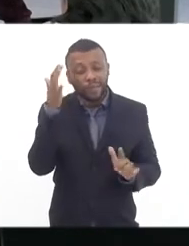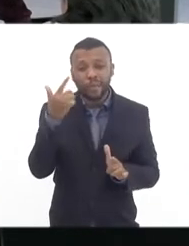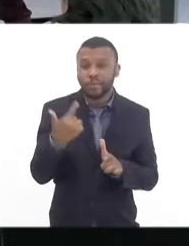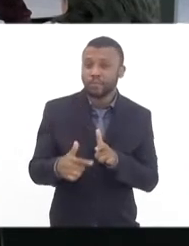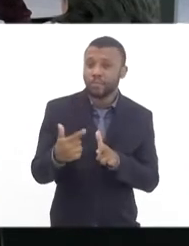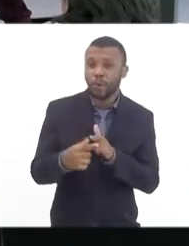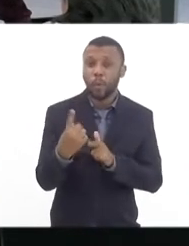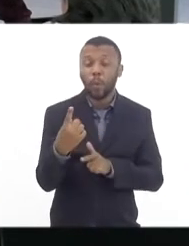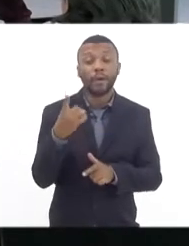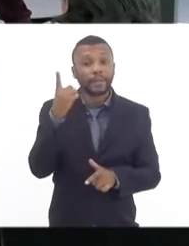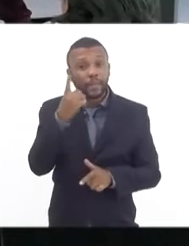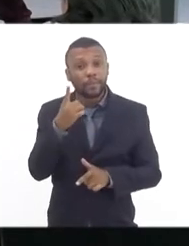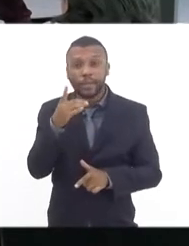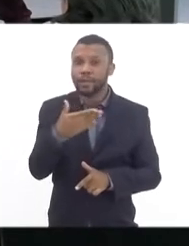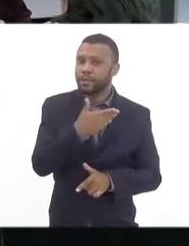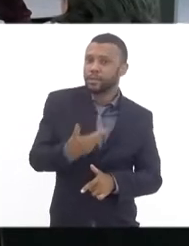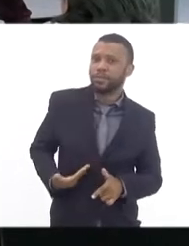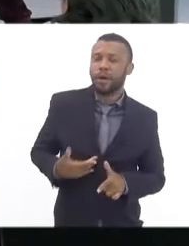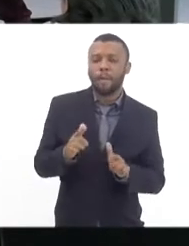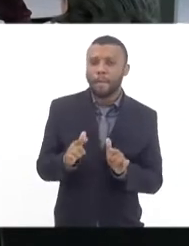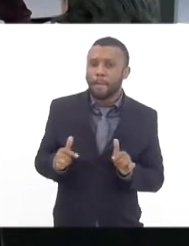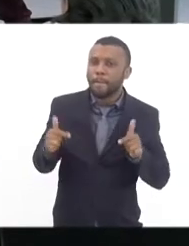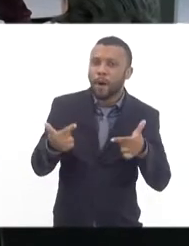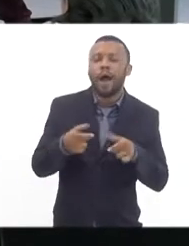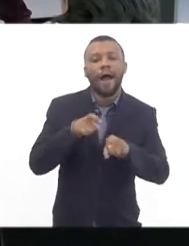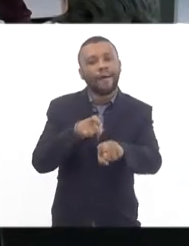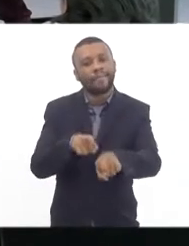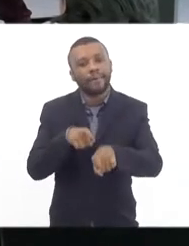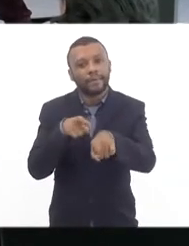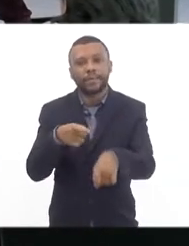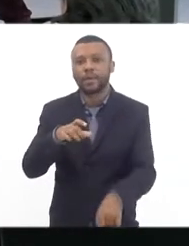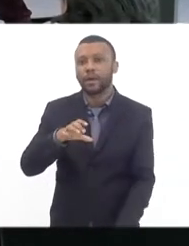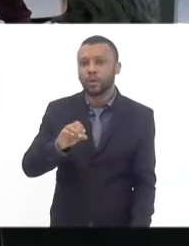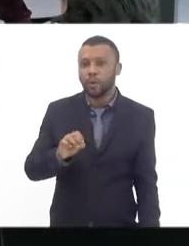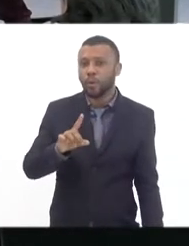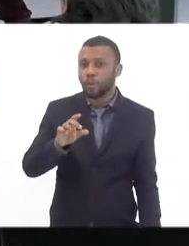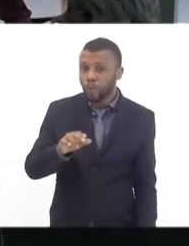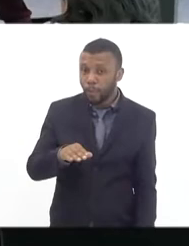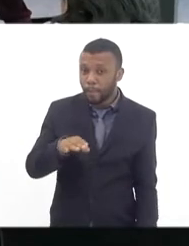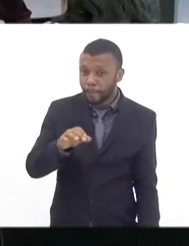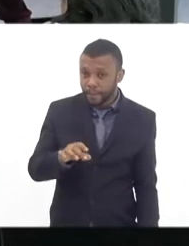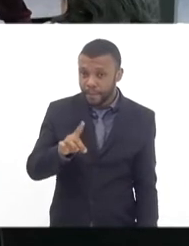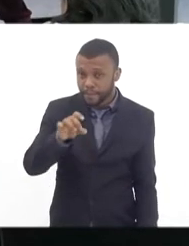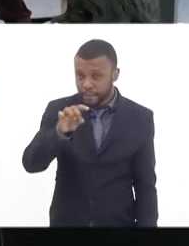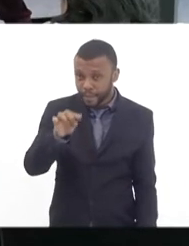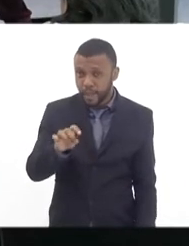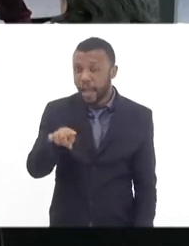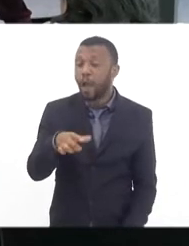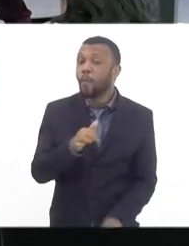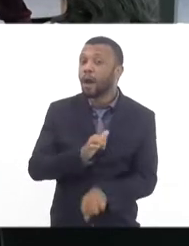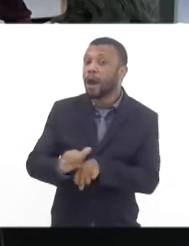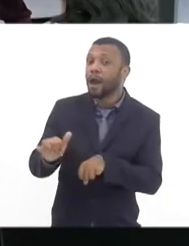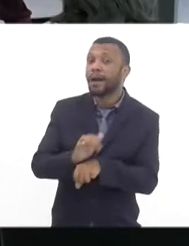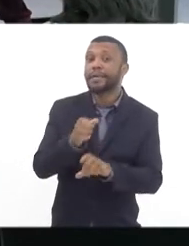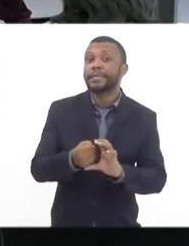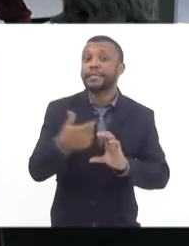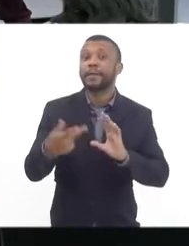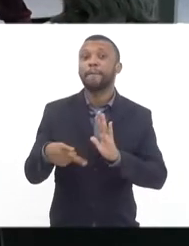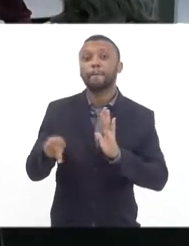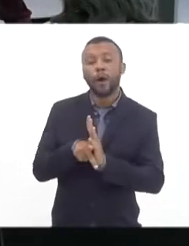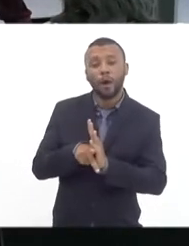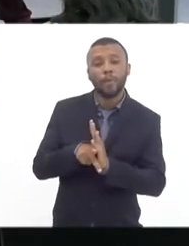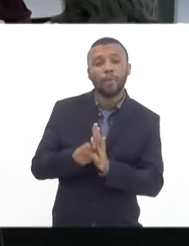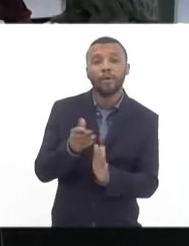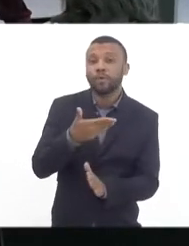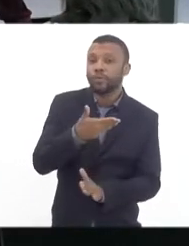deputado estadual se mexendo é a Fazenda Colubandê, que é uma pauta estadual, é um imóvel próprio, né, que o Estado